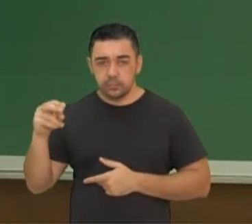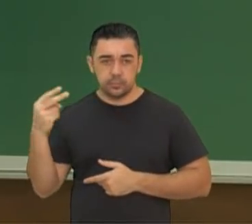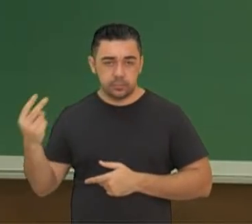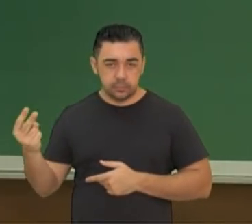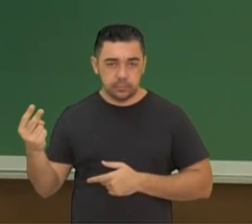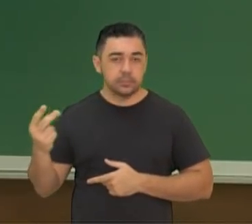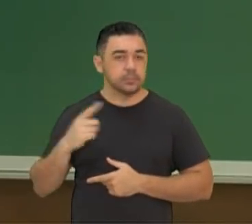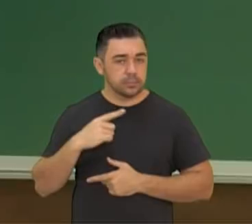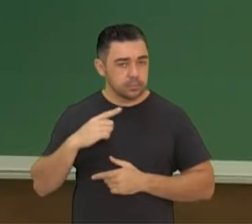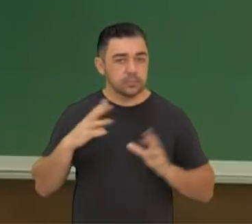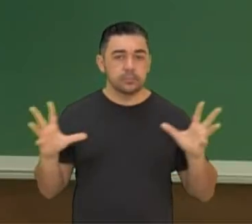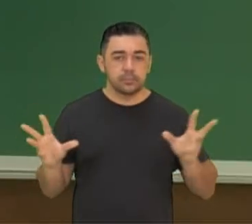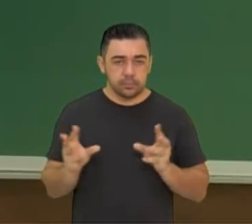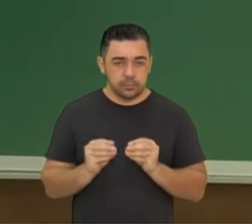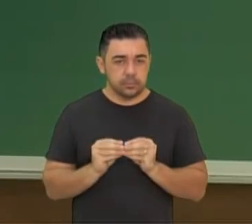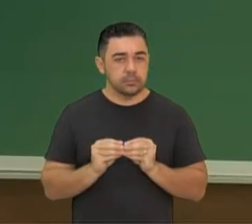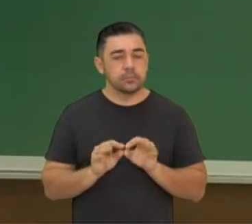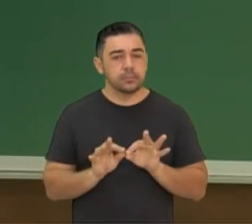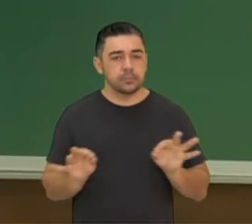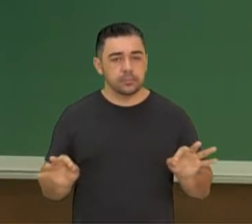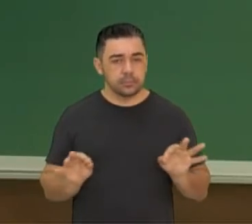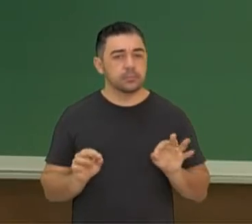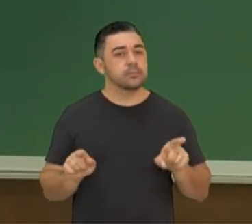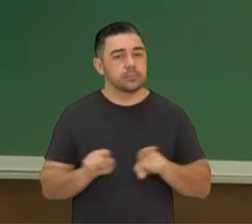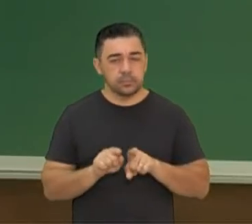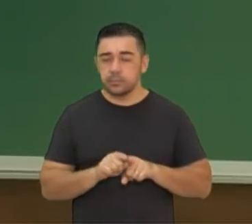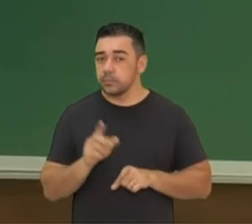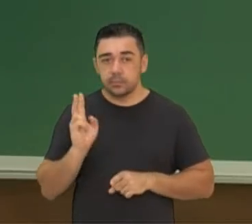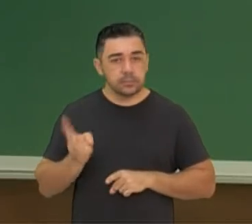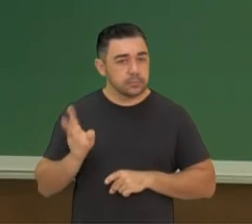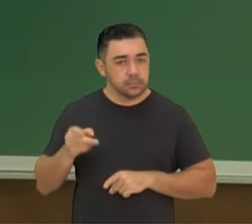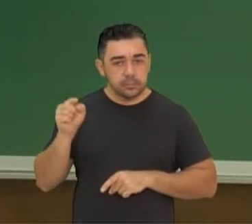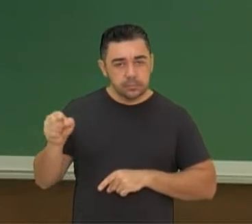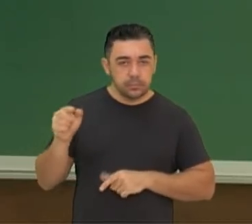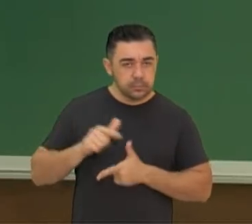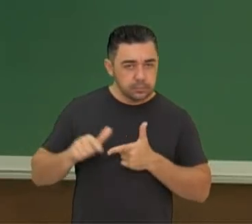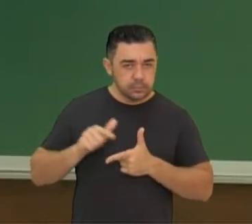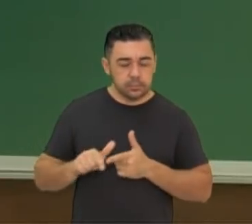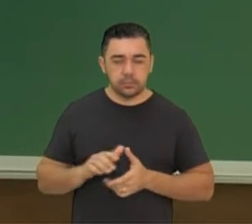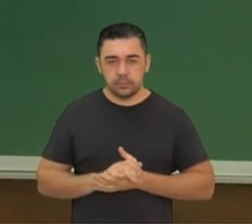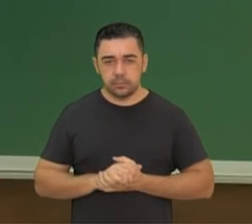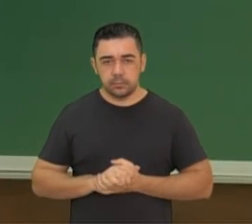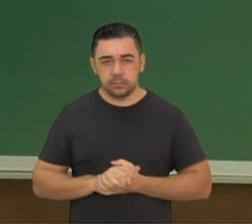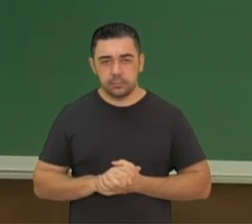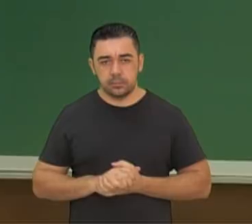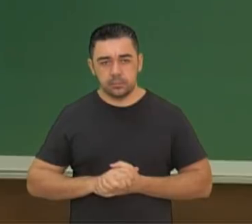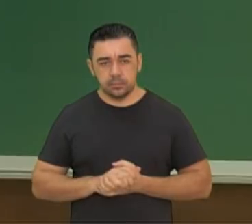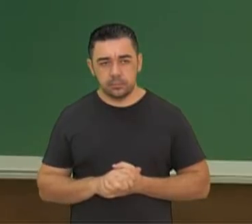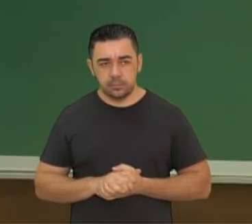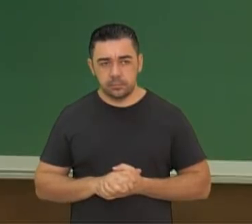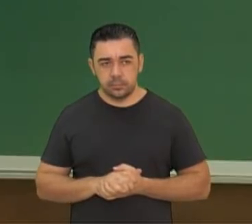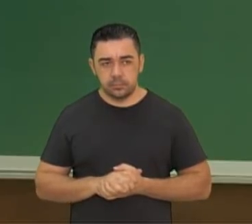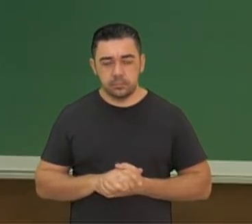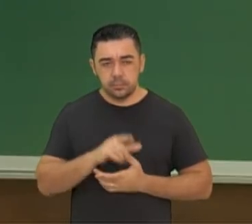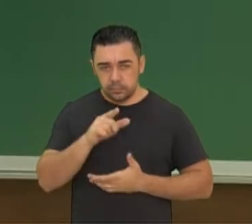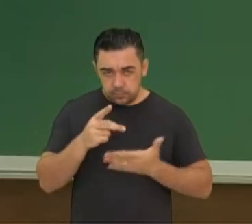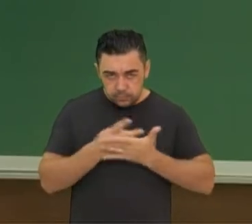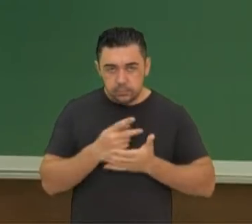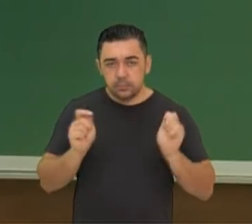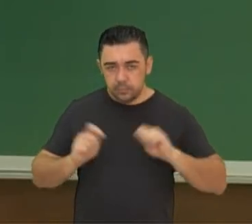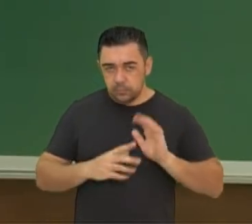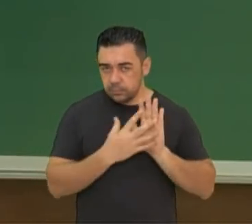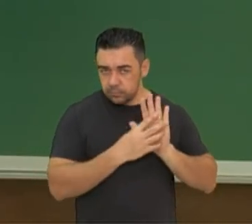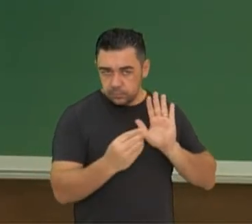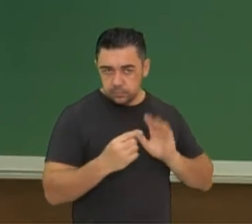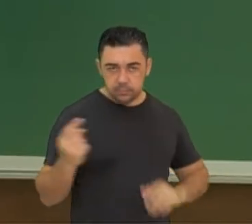vai ter uma equação mais simples representando o mesmo problema. Certo? Então tá aqui. Para você que errou, pode